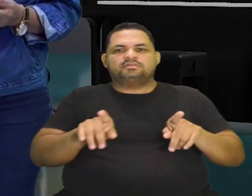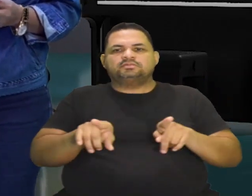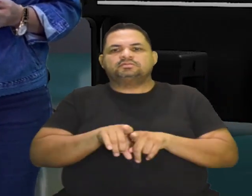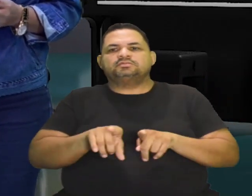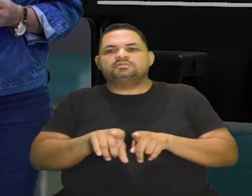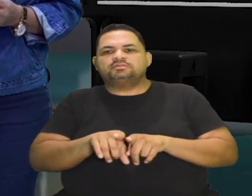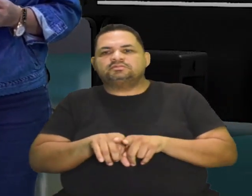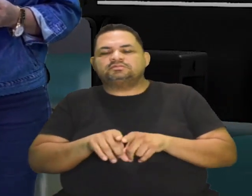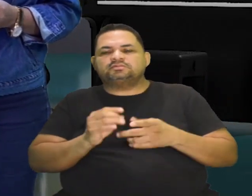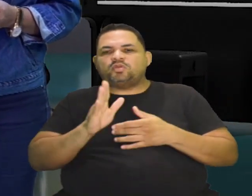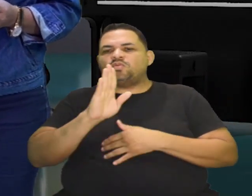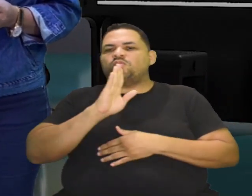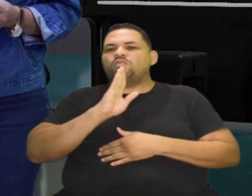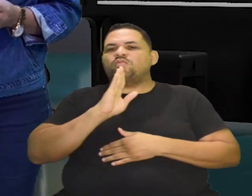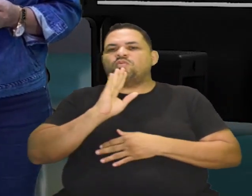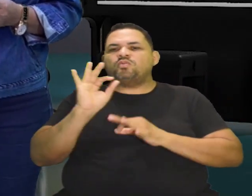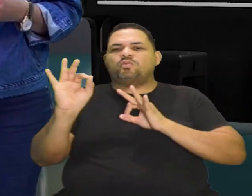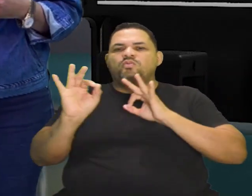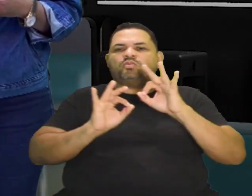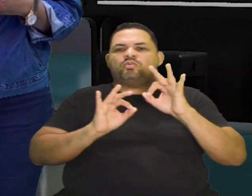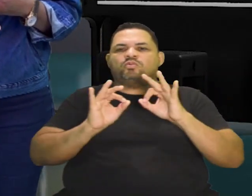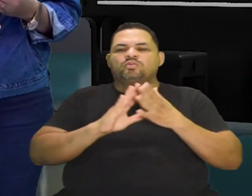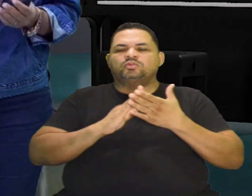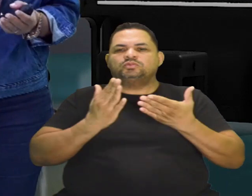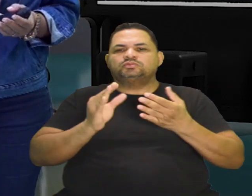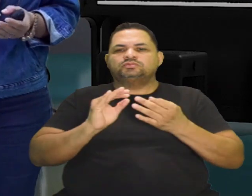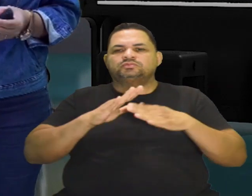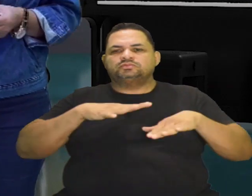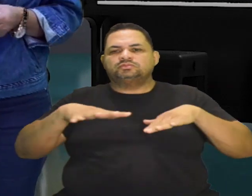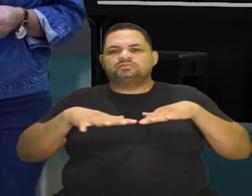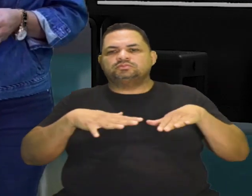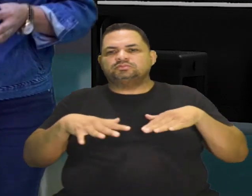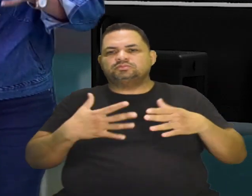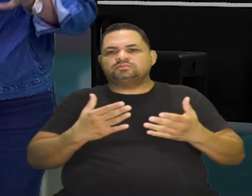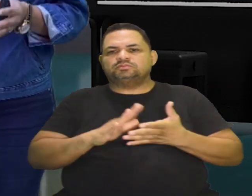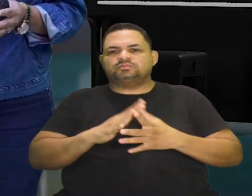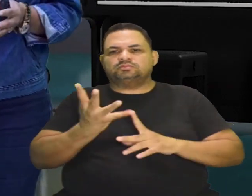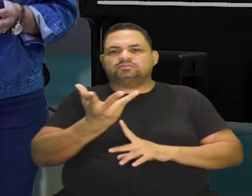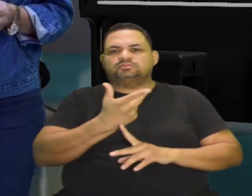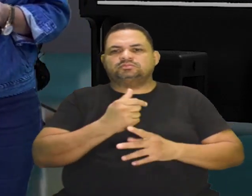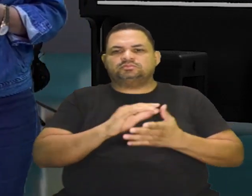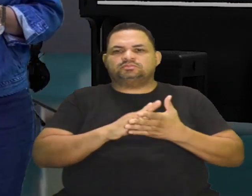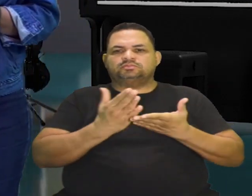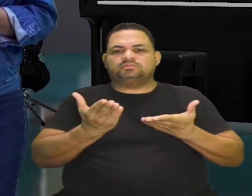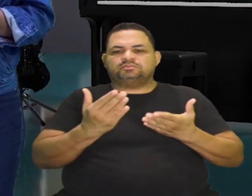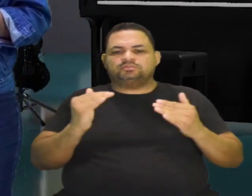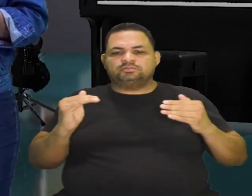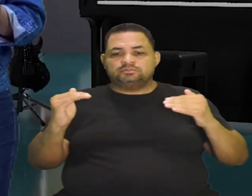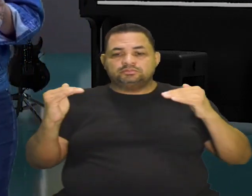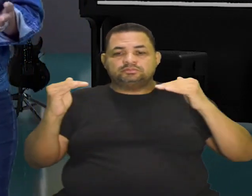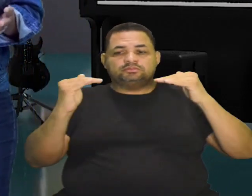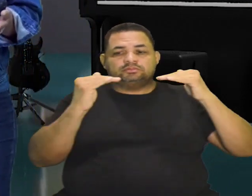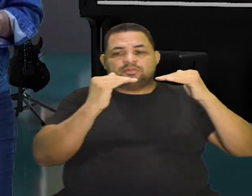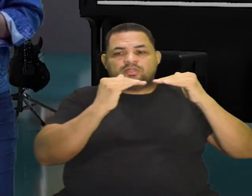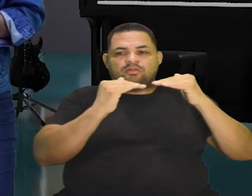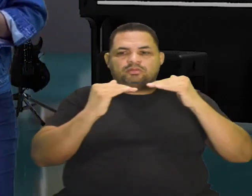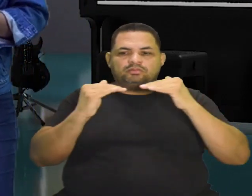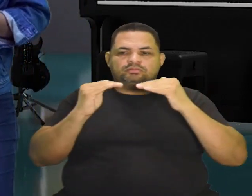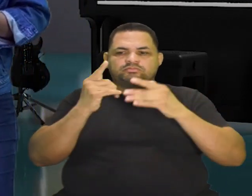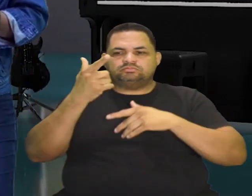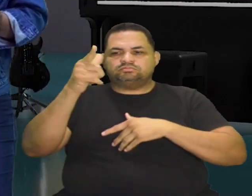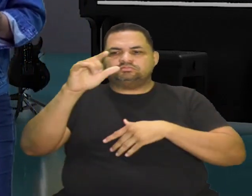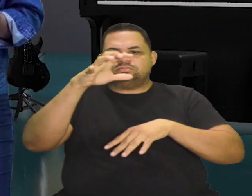arte, vão conhecer, então, os estilos, movimentos artísticos, que estão alinhados a outras áreas de